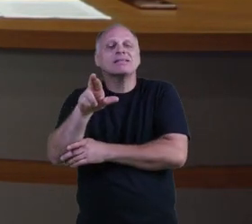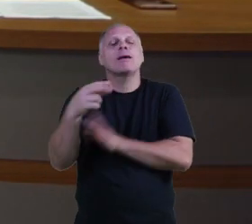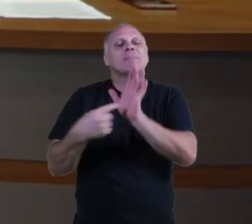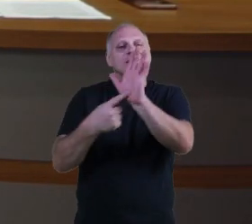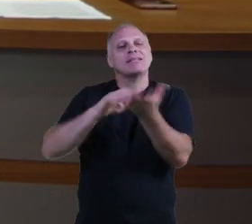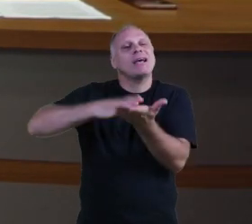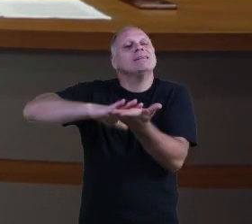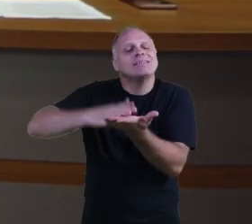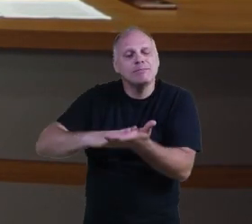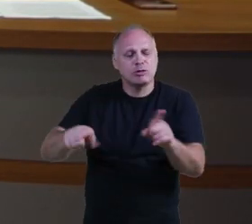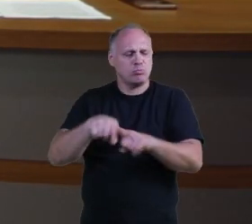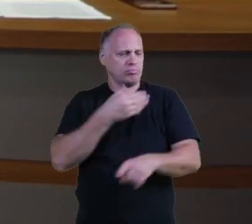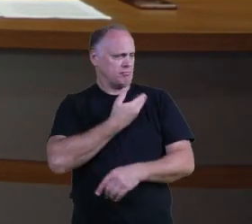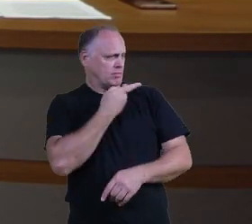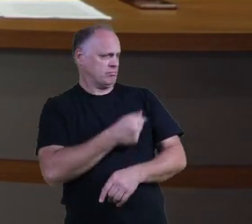nós fazíamos uma música,